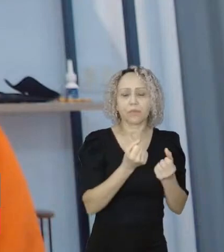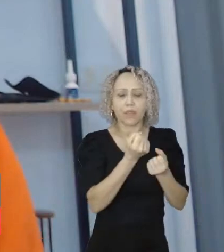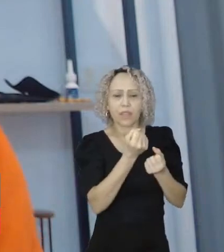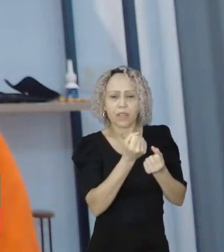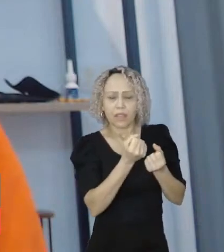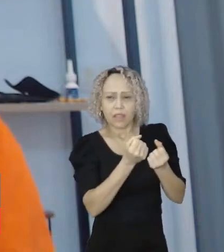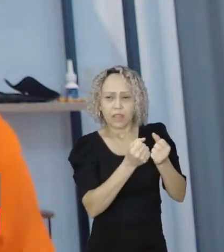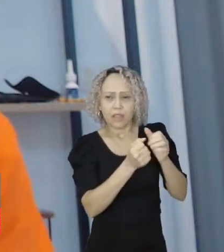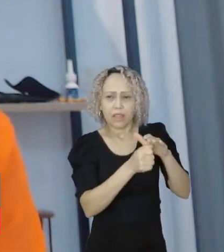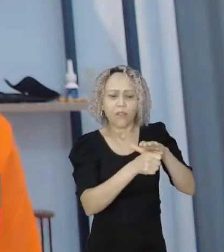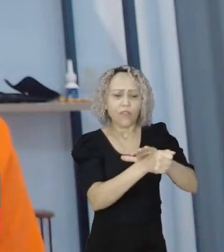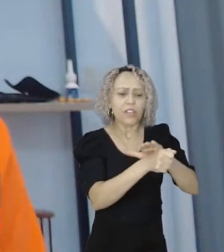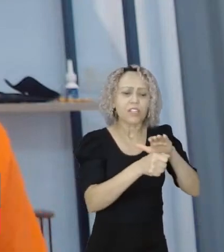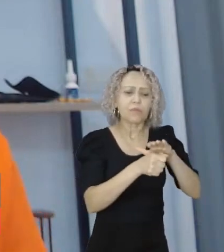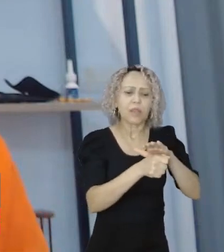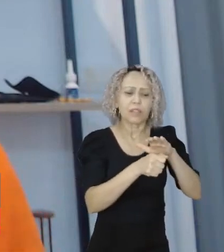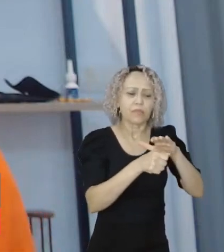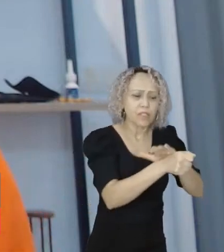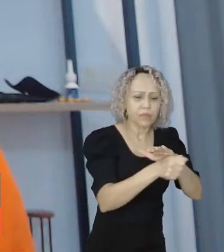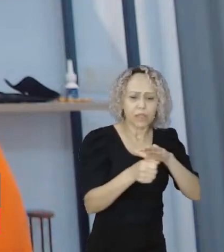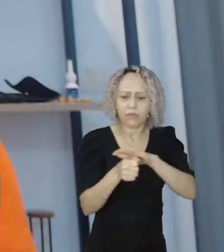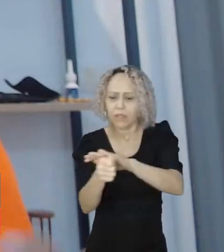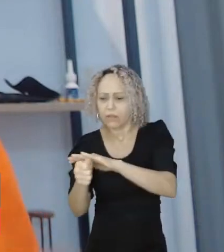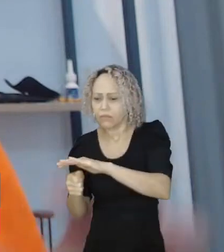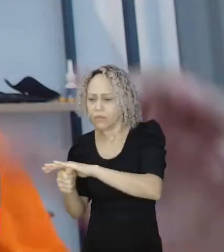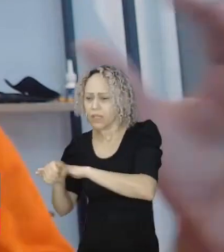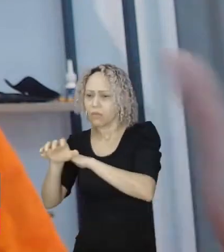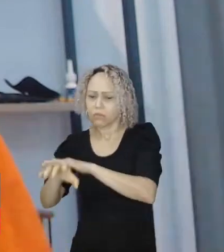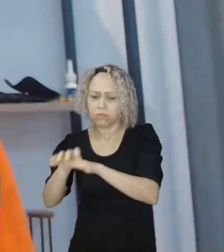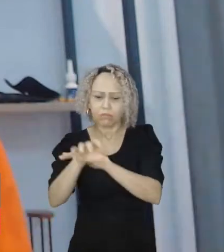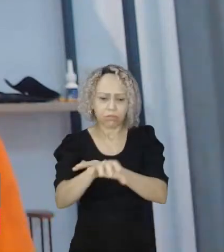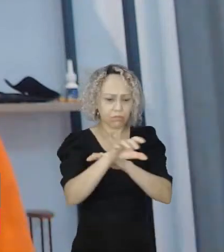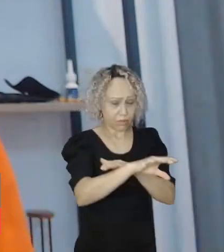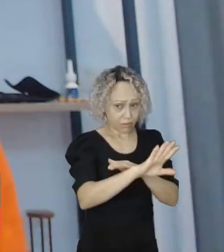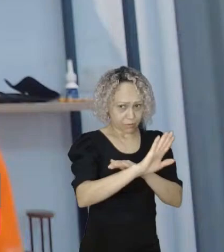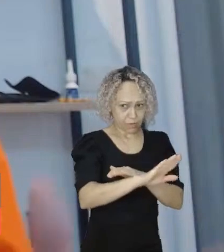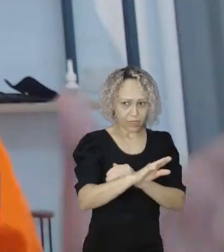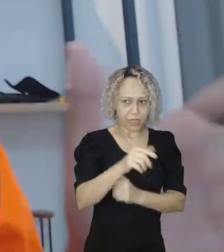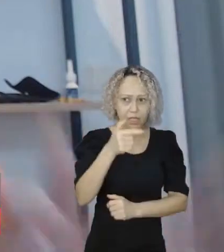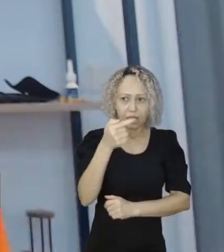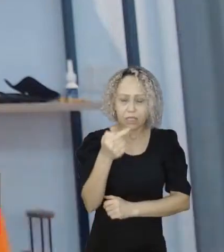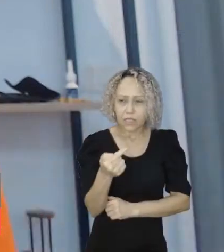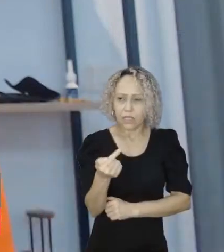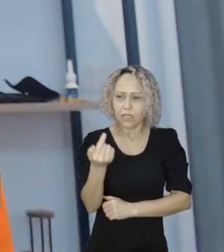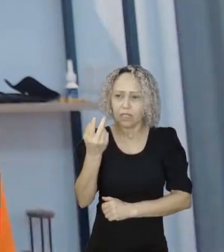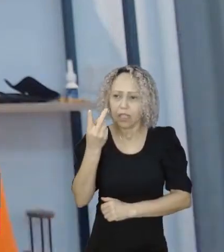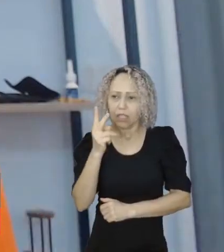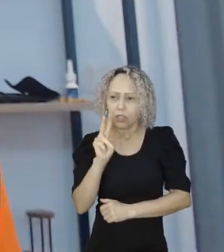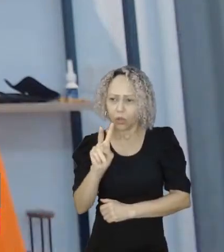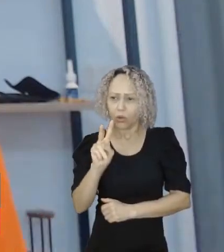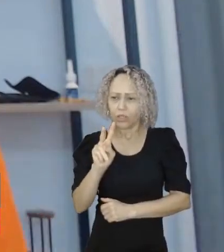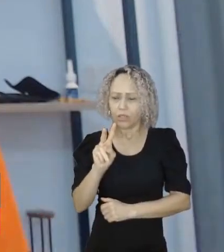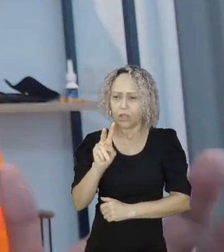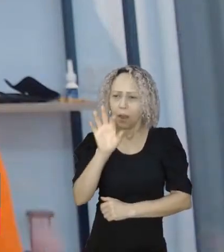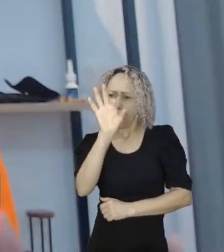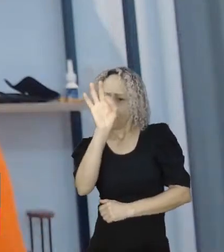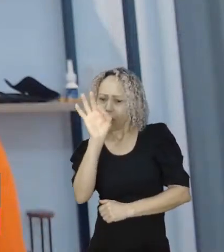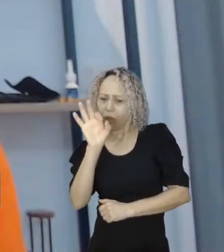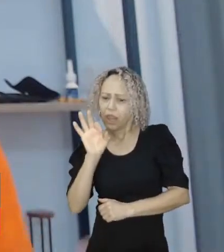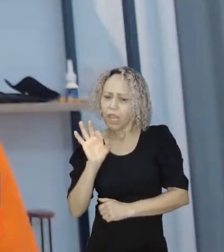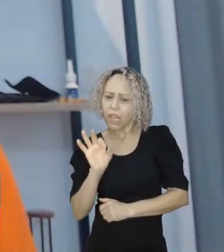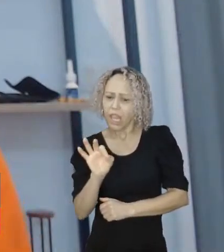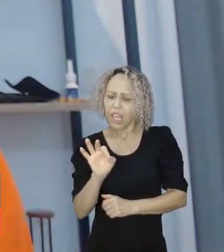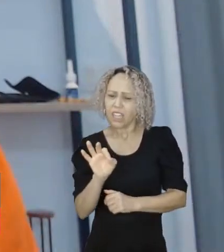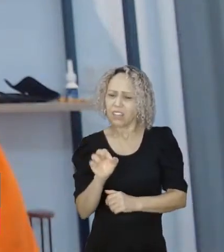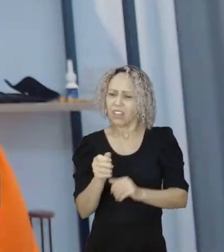recursos para investimentos em outras áreas. Então, 72% desses investimentos ainda serão destinados para petróleo e